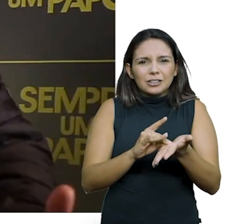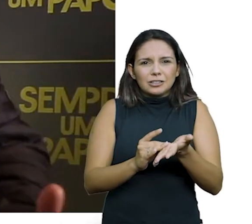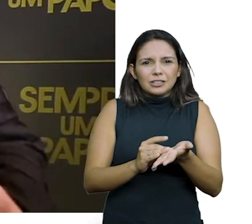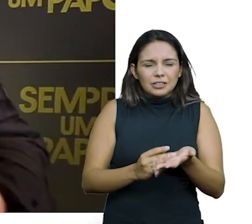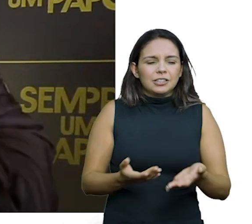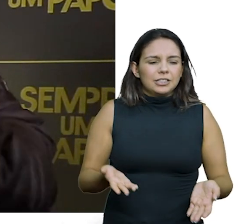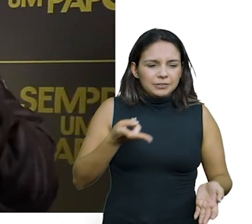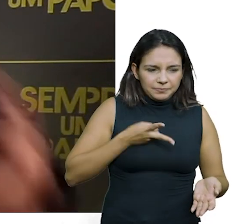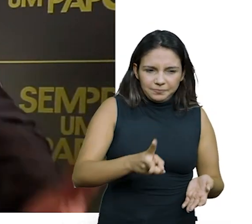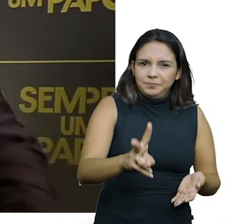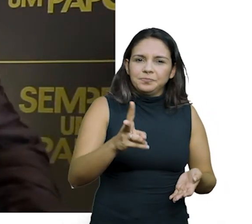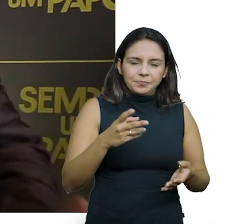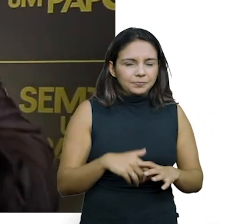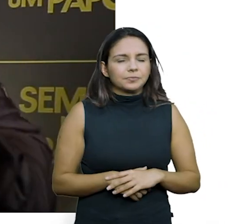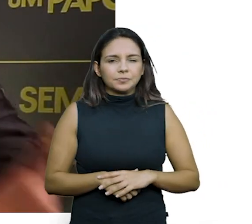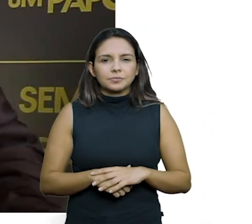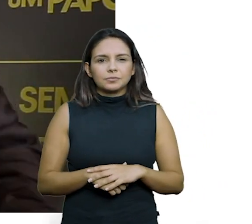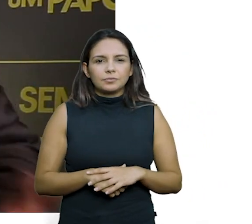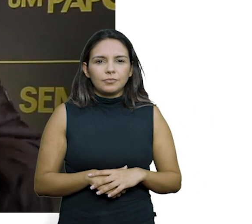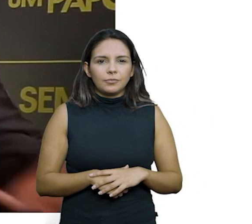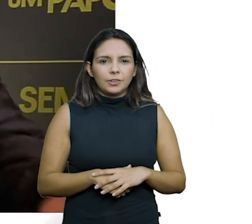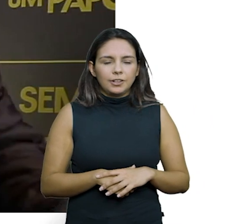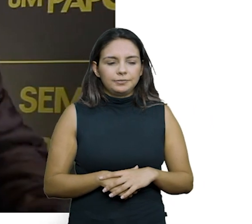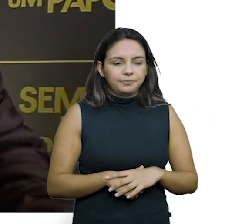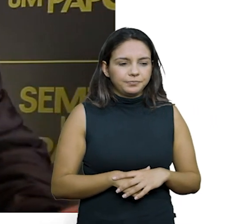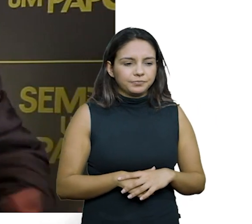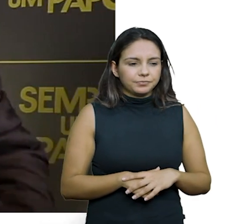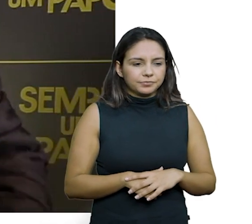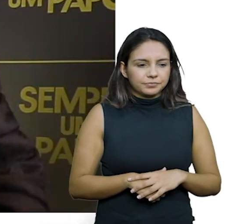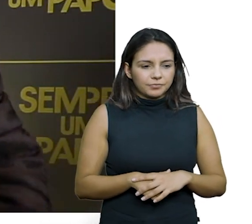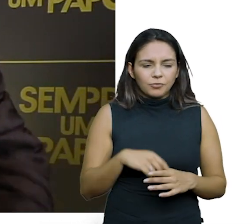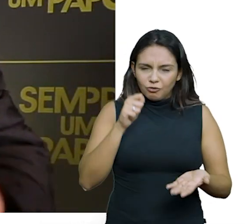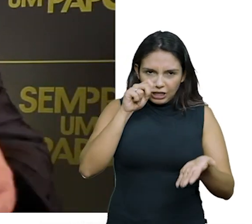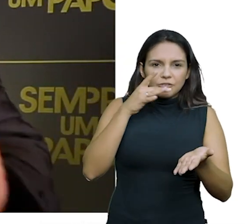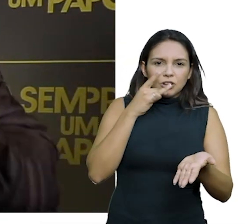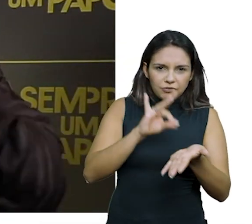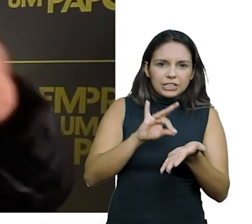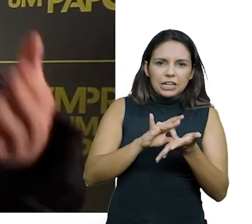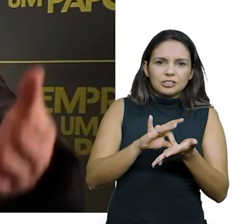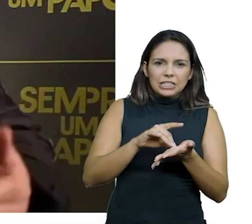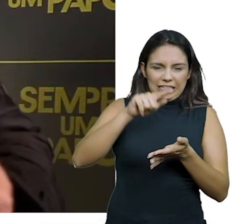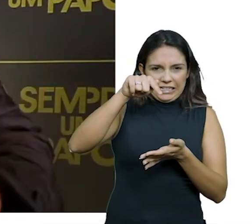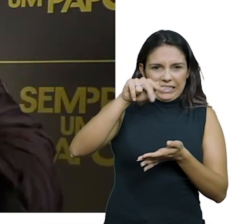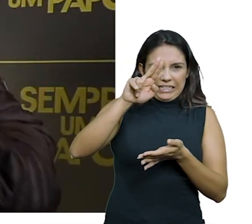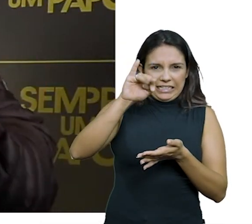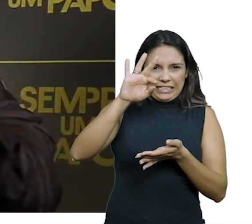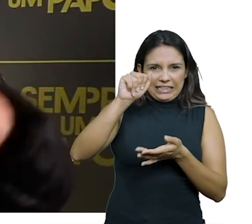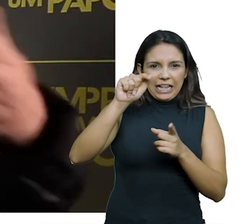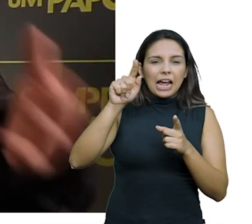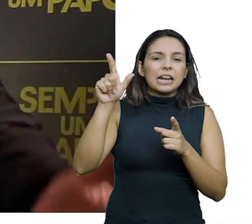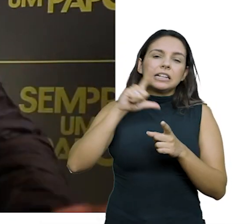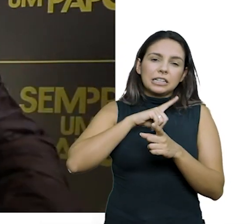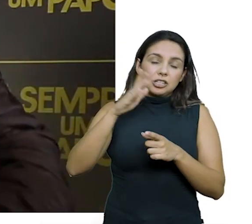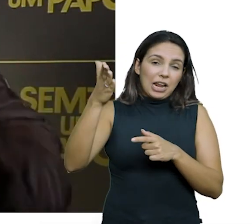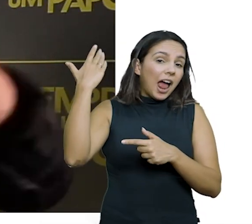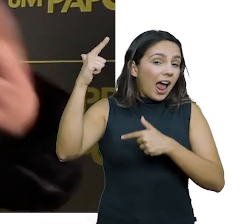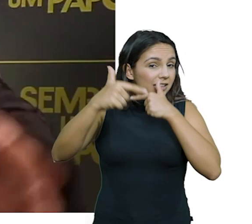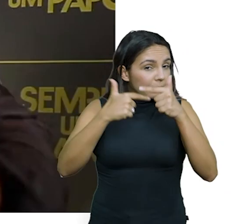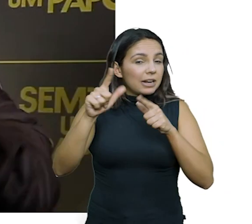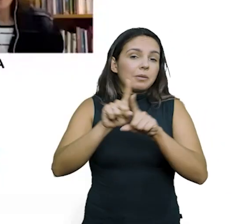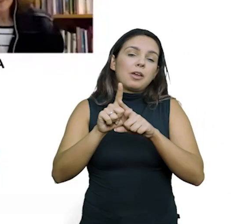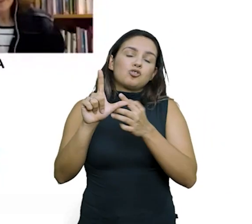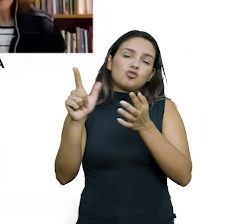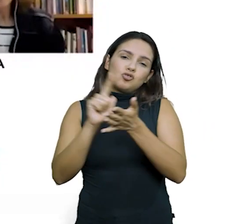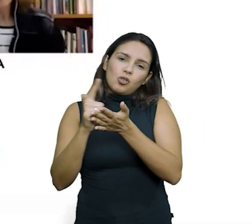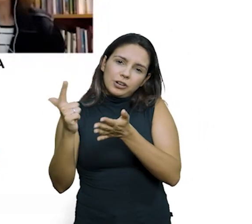tão permanentes, tão eternas, tão fixas, é verdade. né? É O Quintana tem muita mesmo. coisa temporal, porque ele também trabalhava em